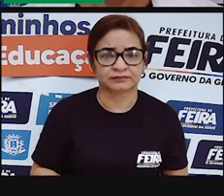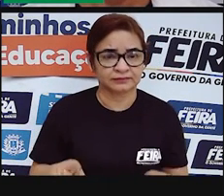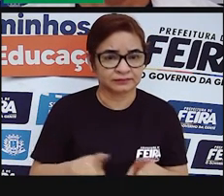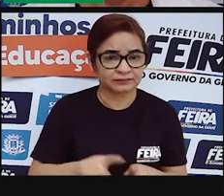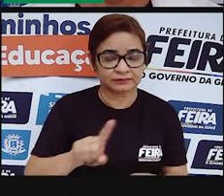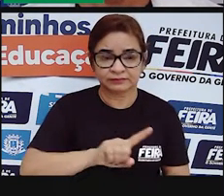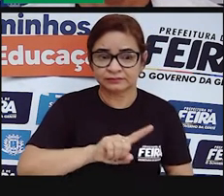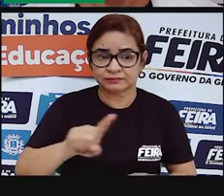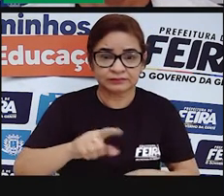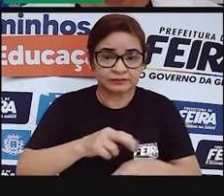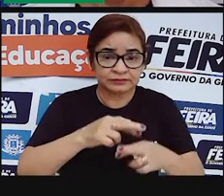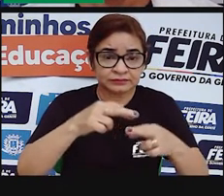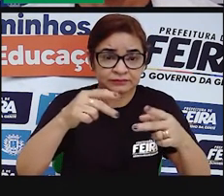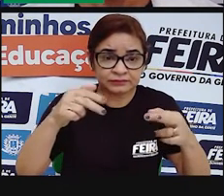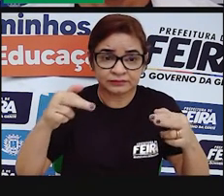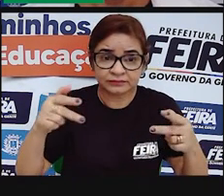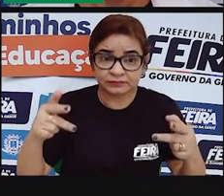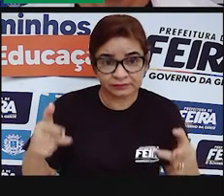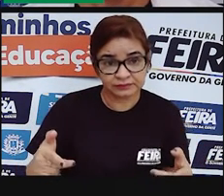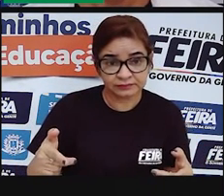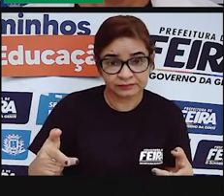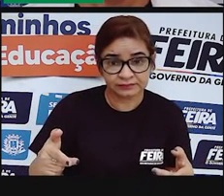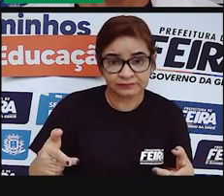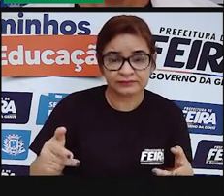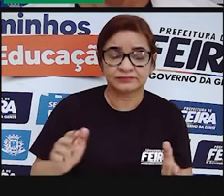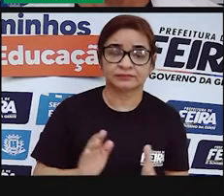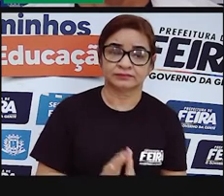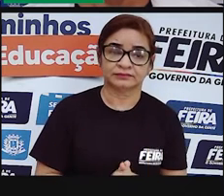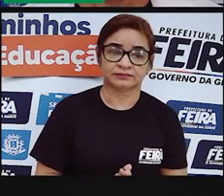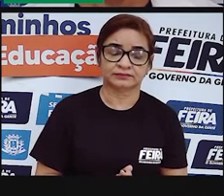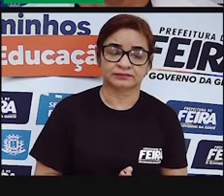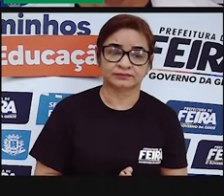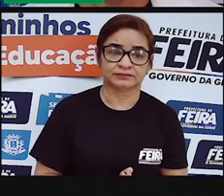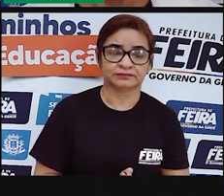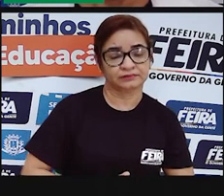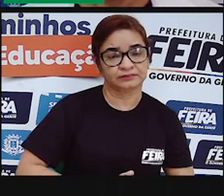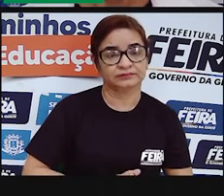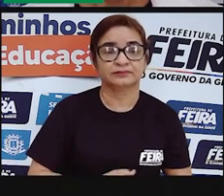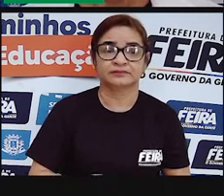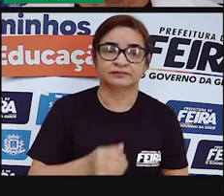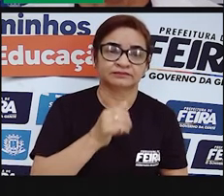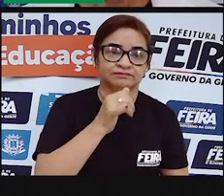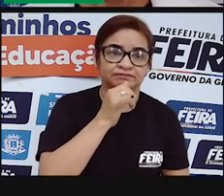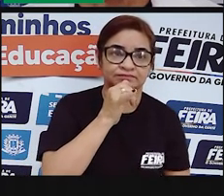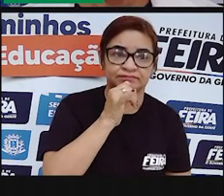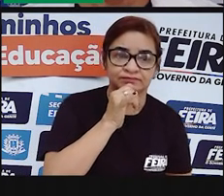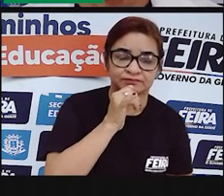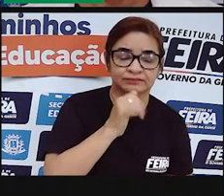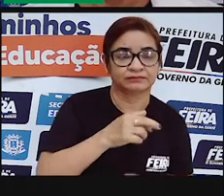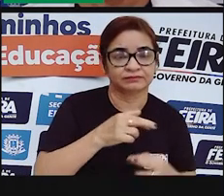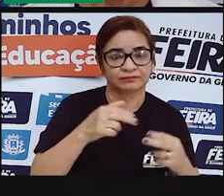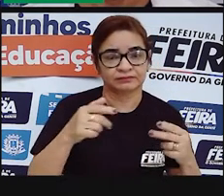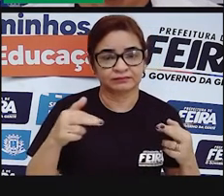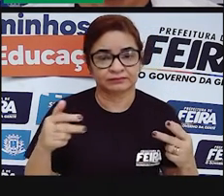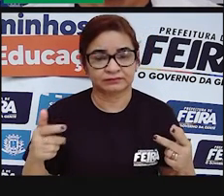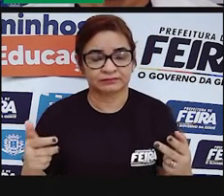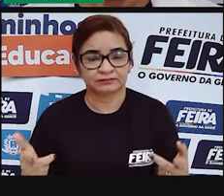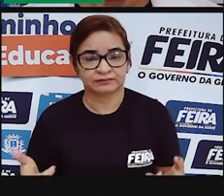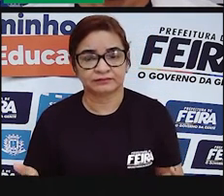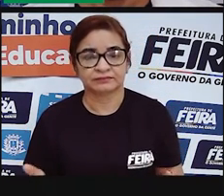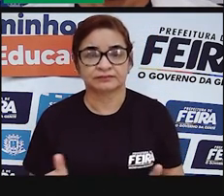linguagem fácil de se compreender. Por quê? É a atribuição de características humanas a seres não humanos.